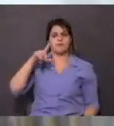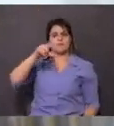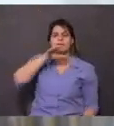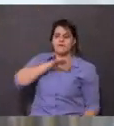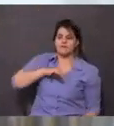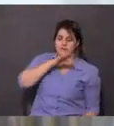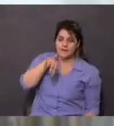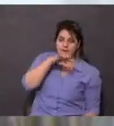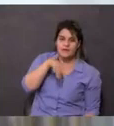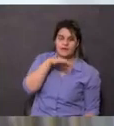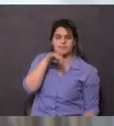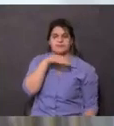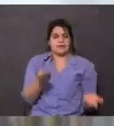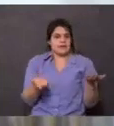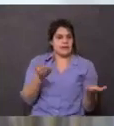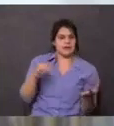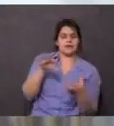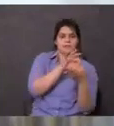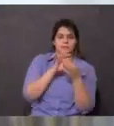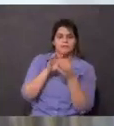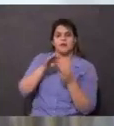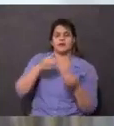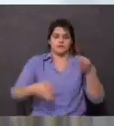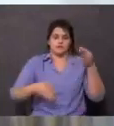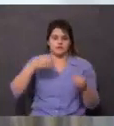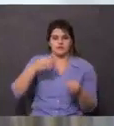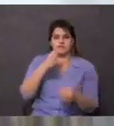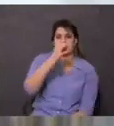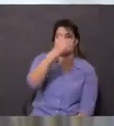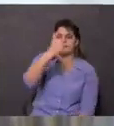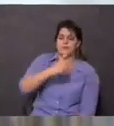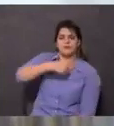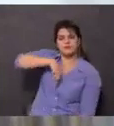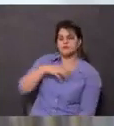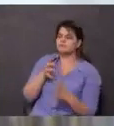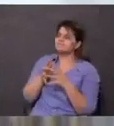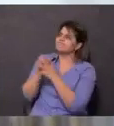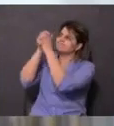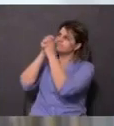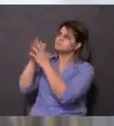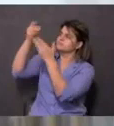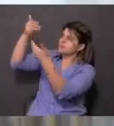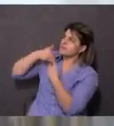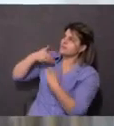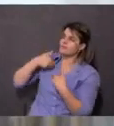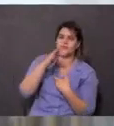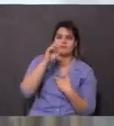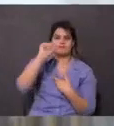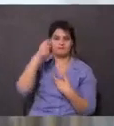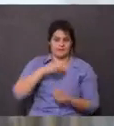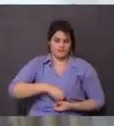familiar, a justiça e a paz, que rogamos para que nos ajude a progredir na fé, na esperança e no amor.